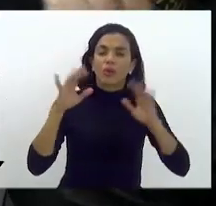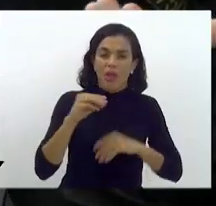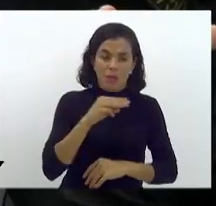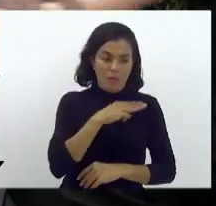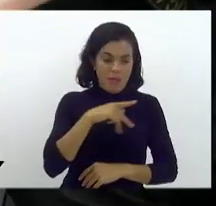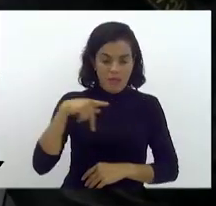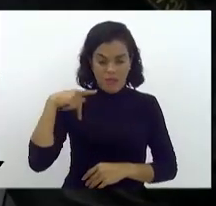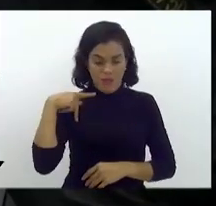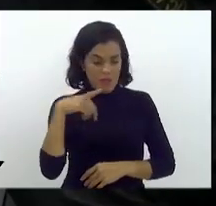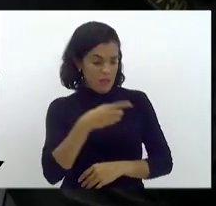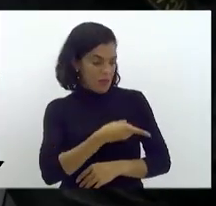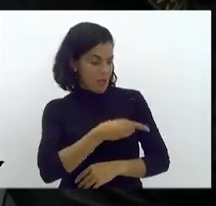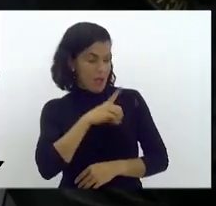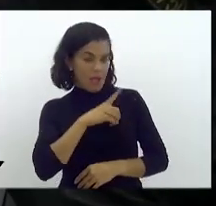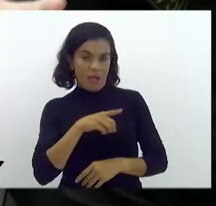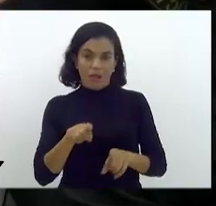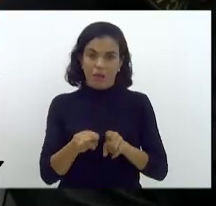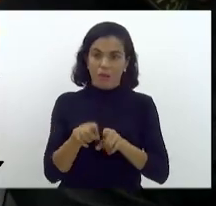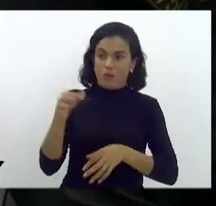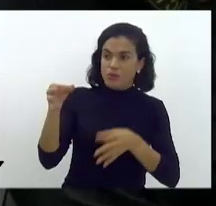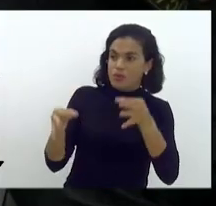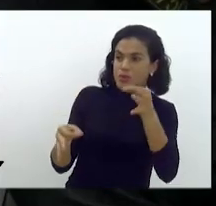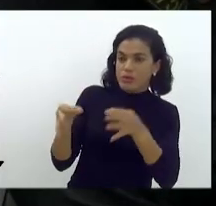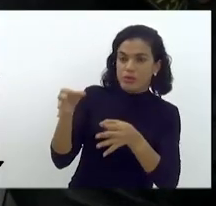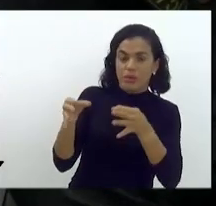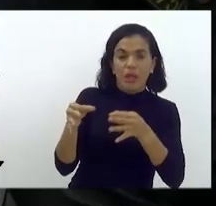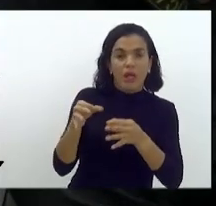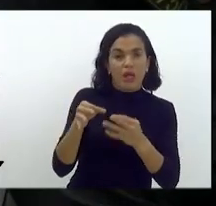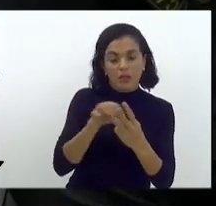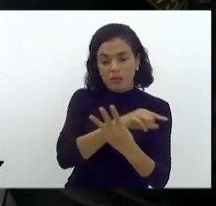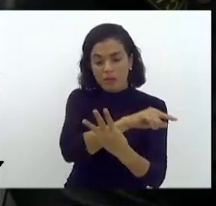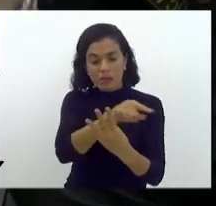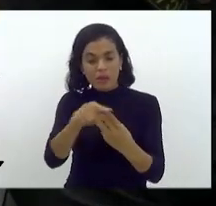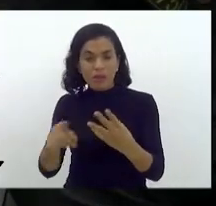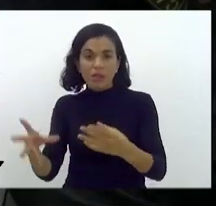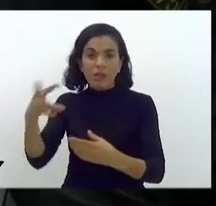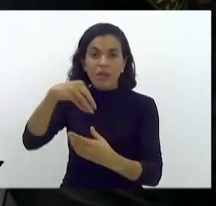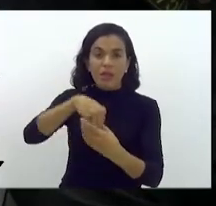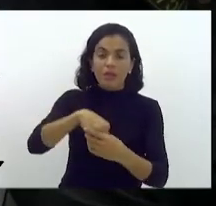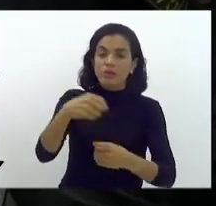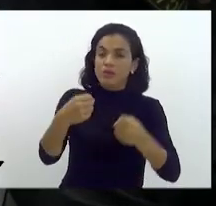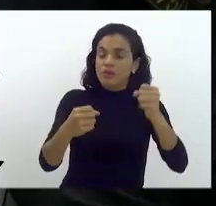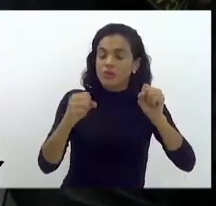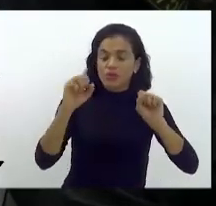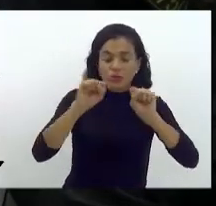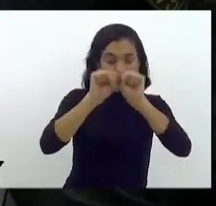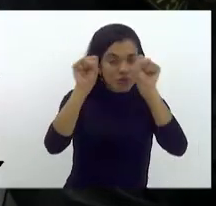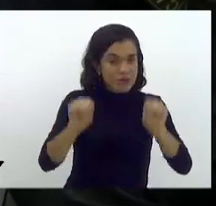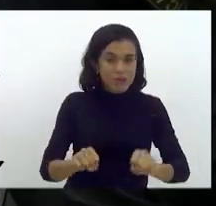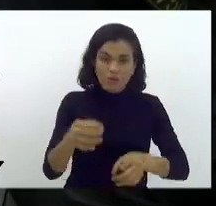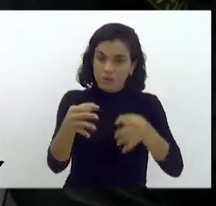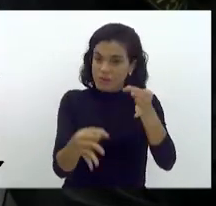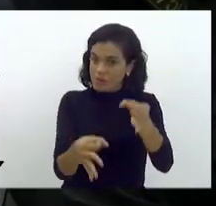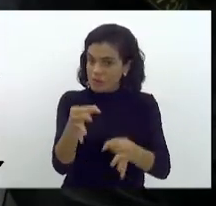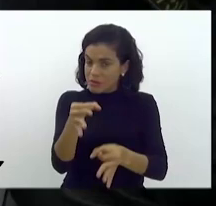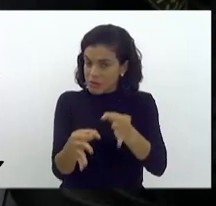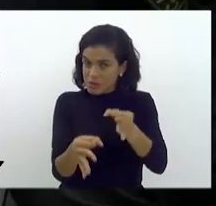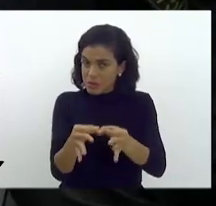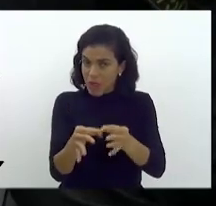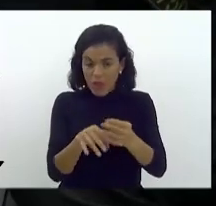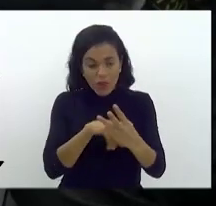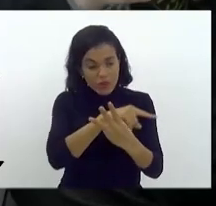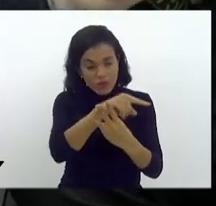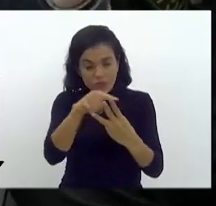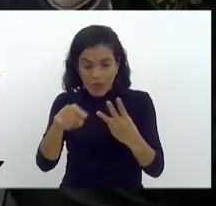Ministério Público do Delegado e o juiz é que todos estão no sistema jurídico e o pressuposto tem que ser